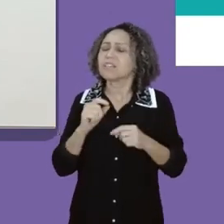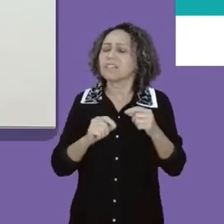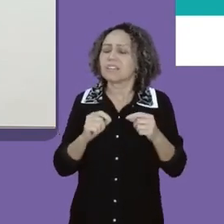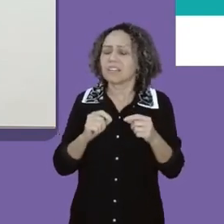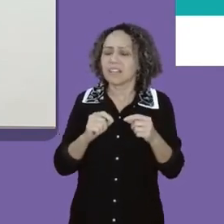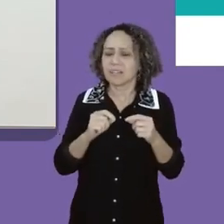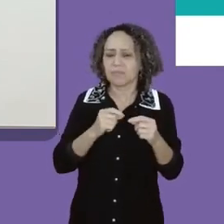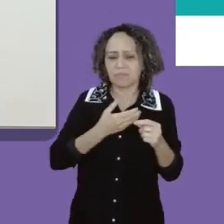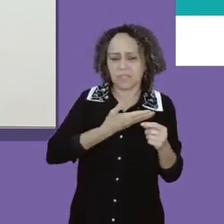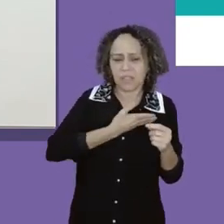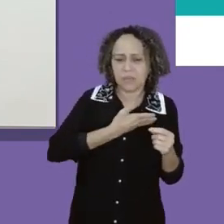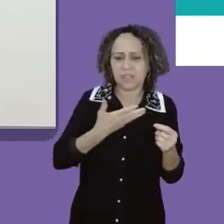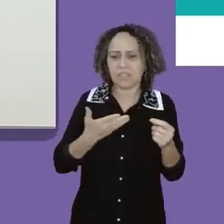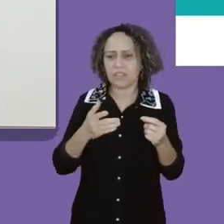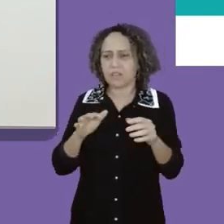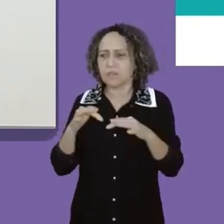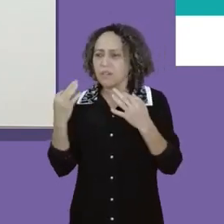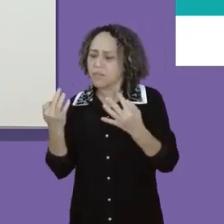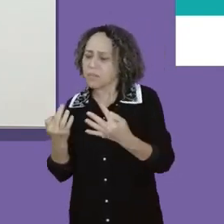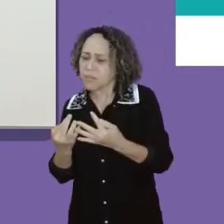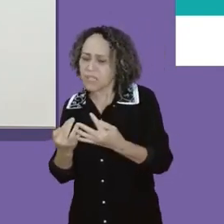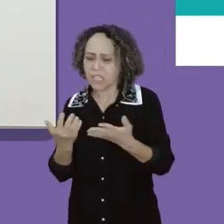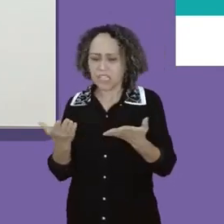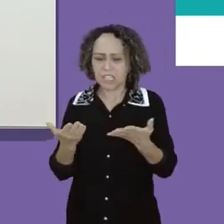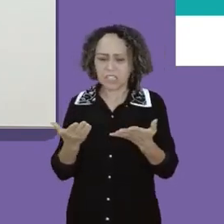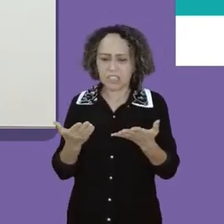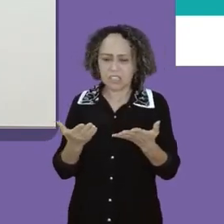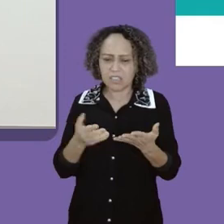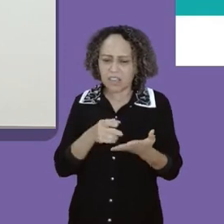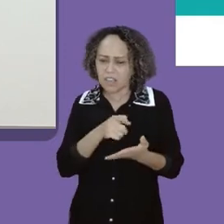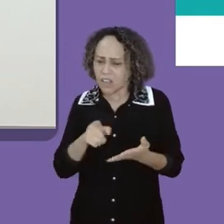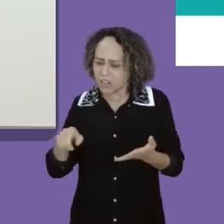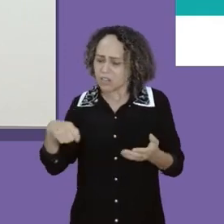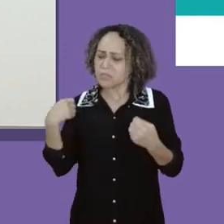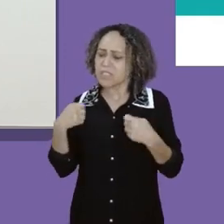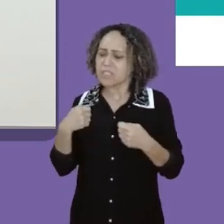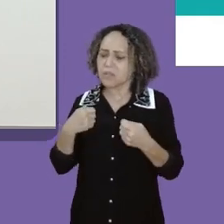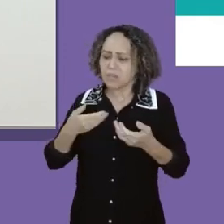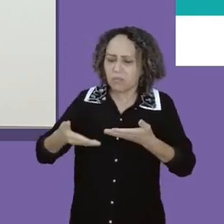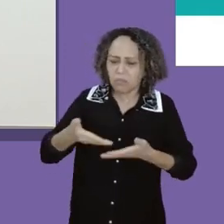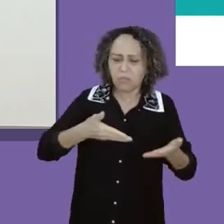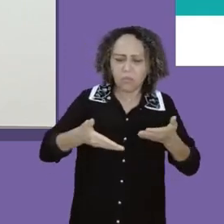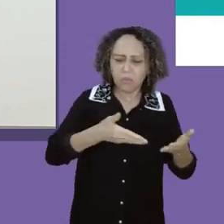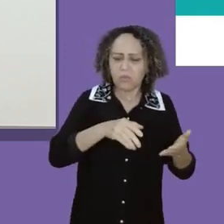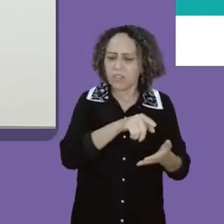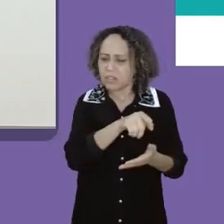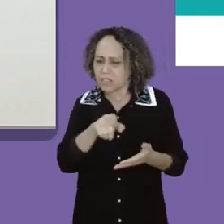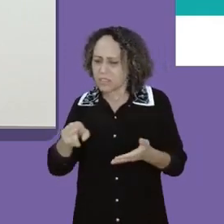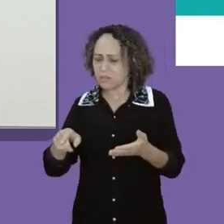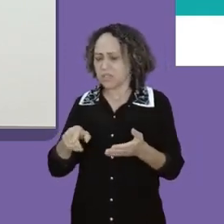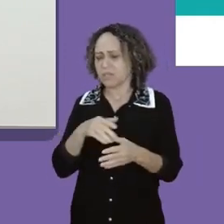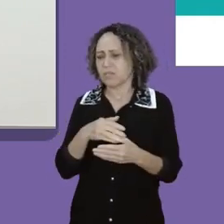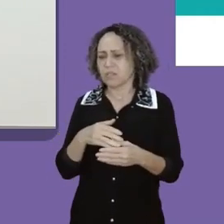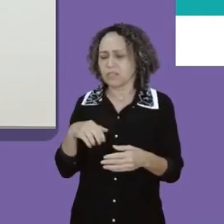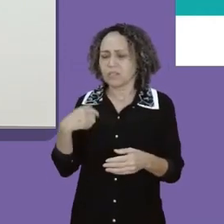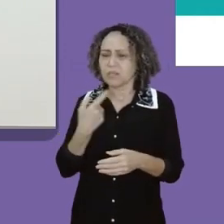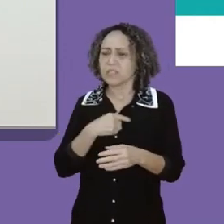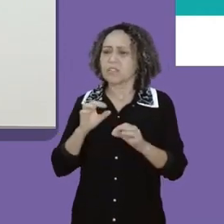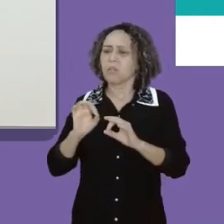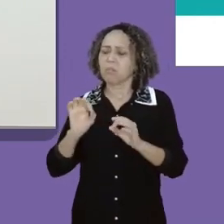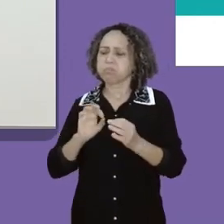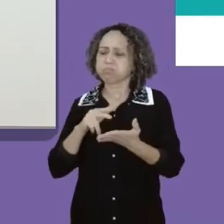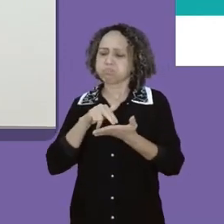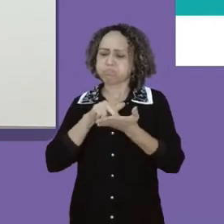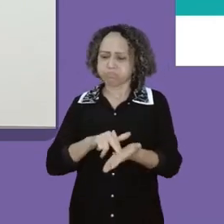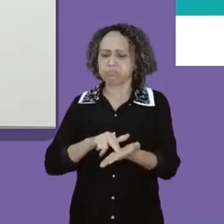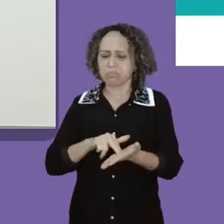de trabalho, eu tenho que conversar com essas pessoas, eu tenho que discutir o que está acontecendo no Brasil, eu tenho que organizar uma